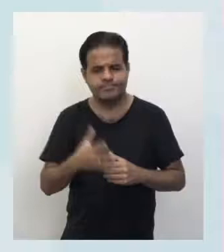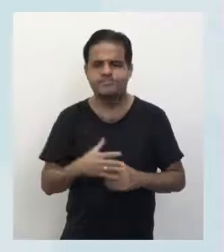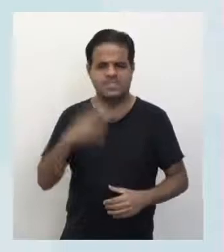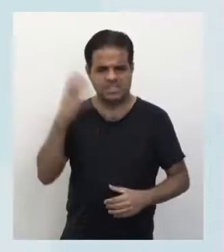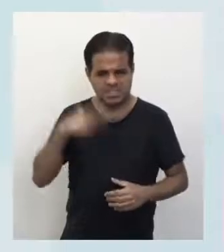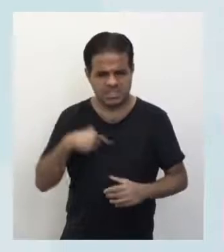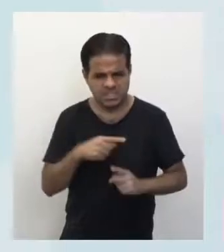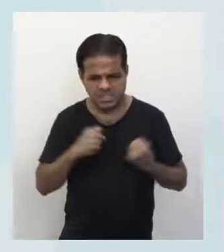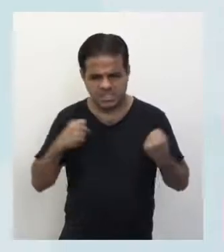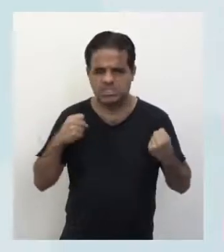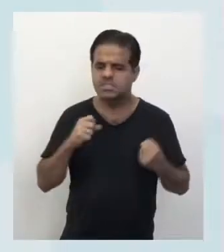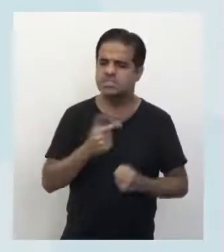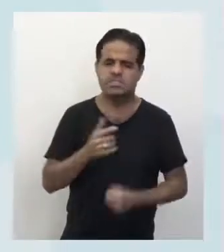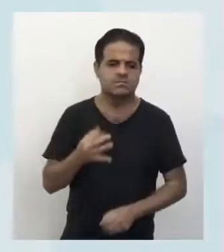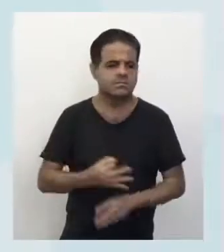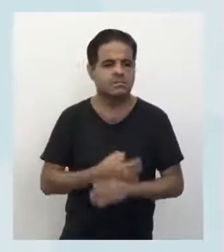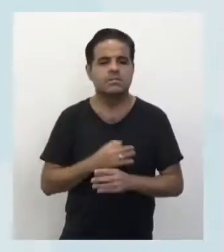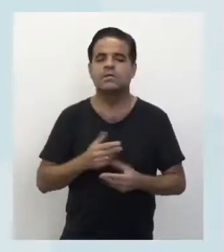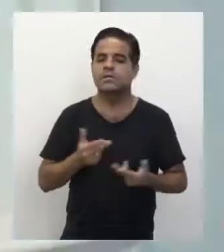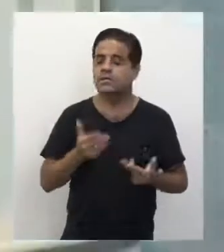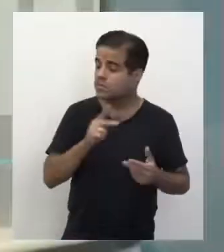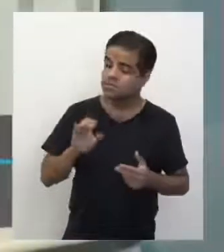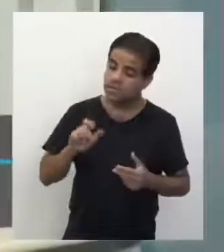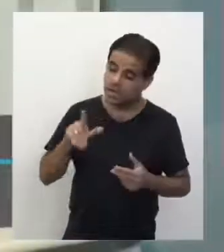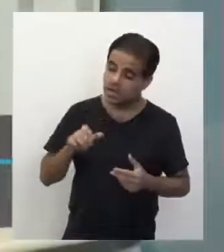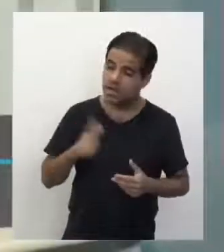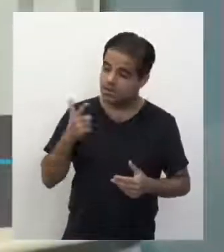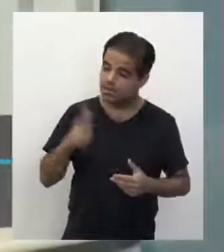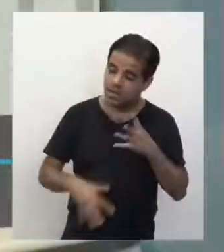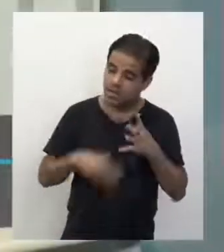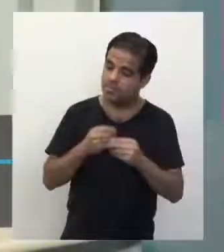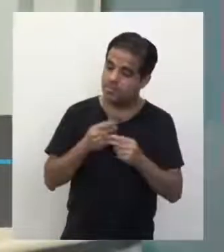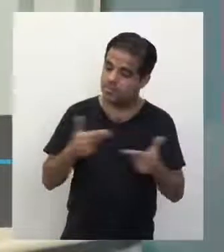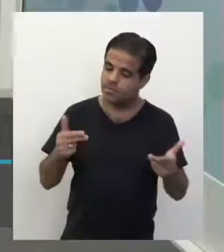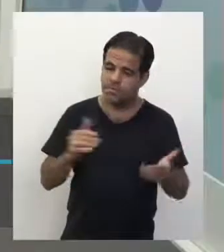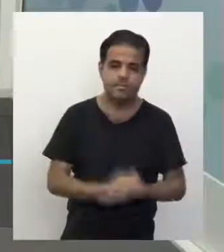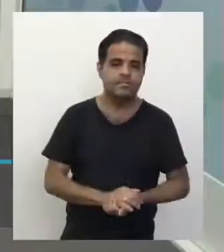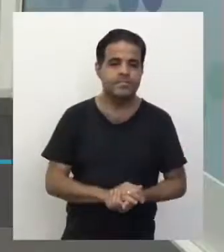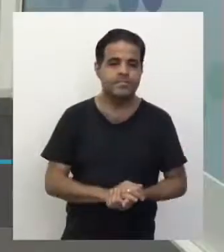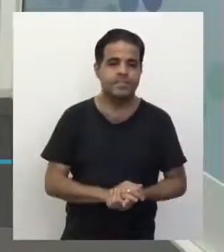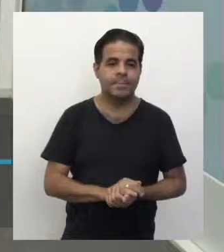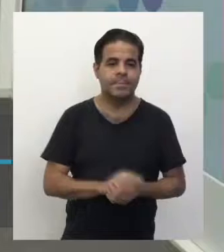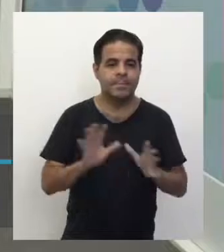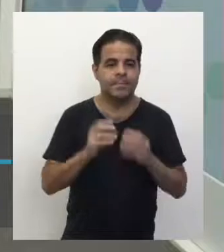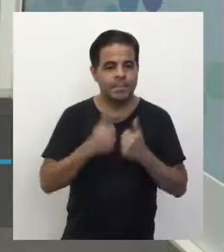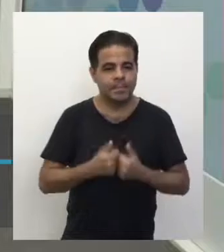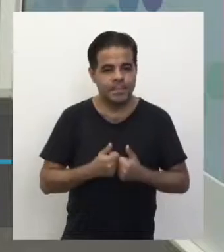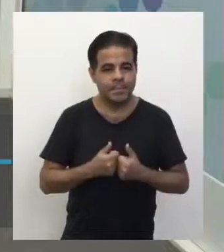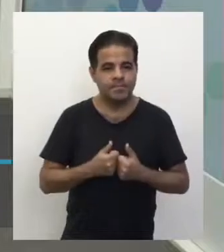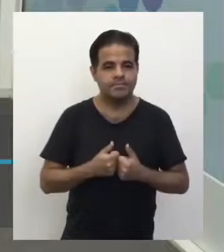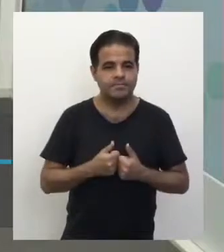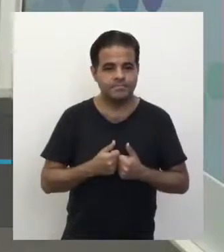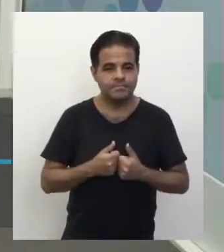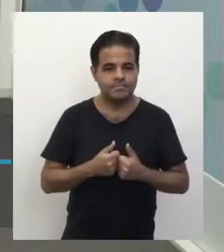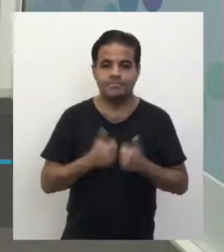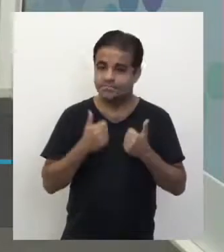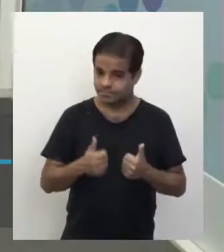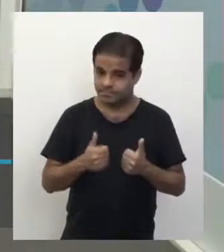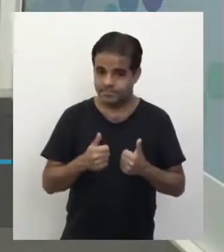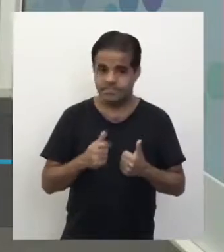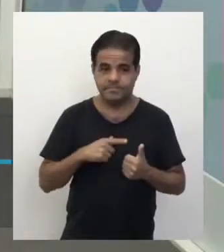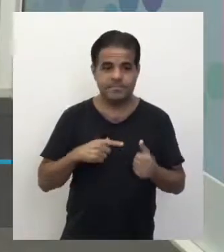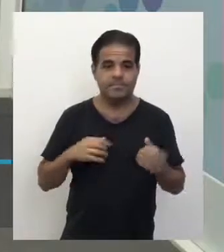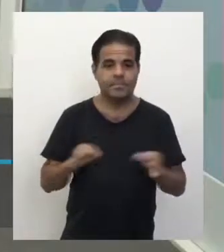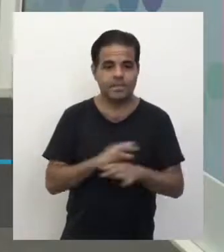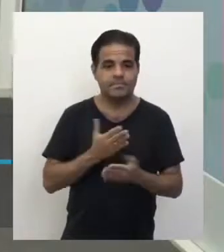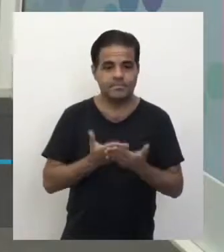agressiva, intolerante. Então, professora Elaine, gostaria de comentar alguma coisa? Não, somente isso mesmo, sim. Então tá, gente. Então, nós terminamos